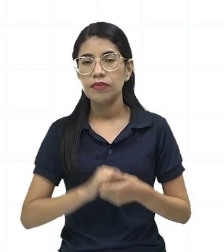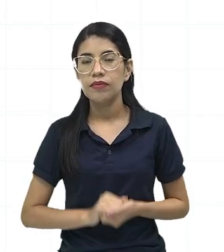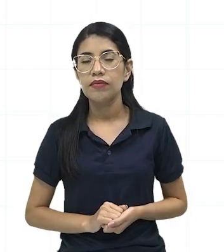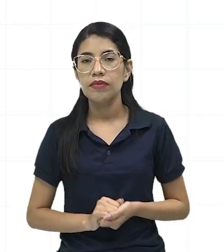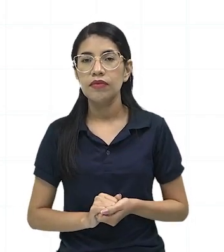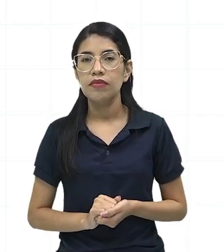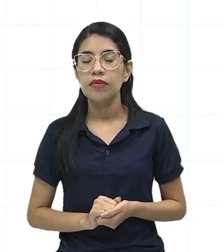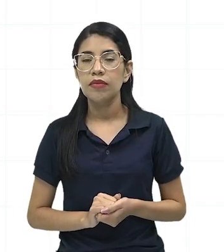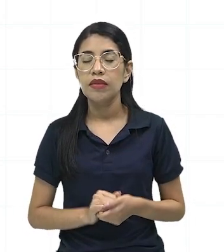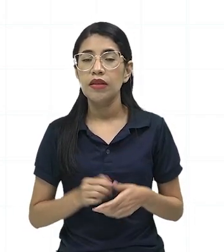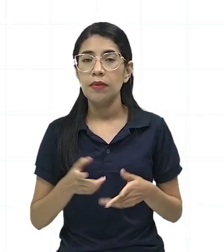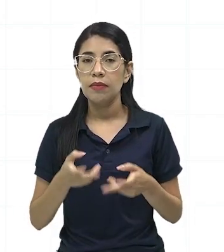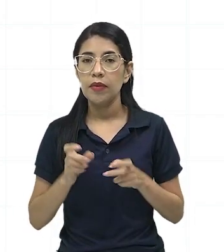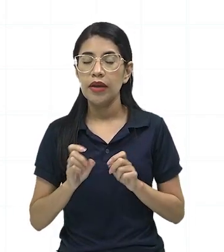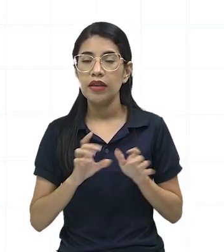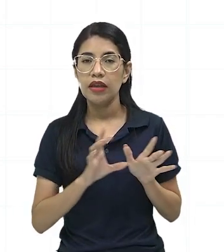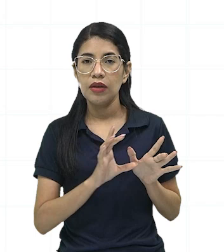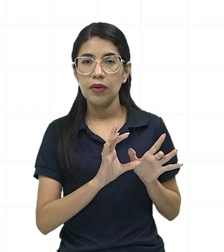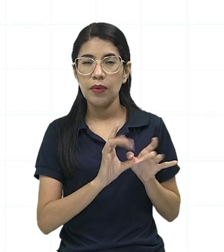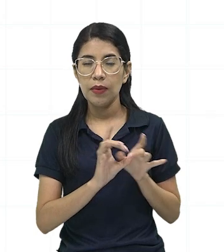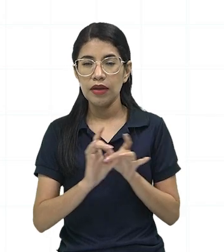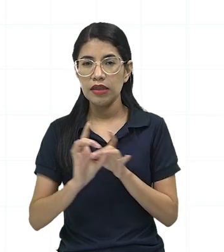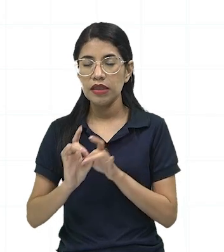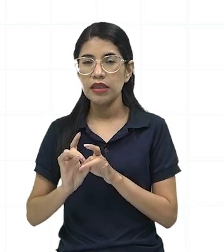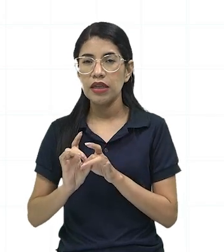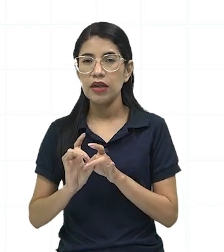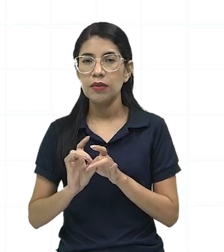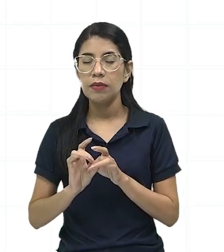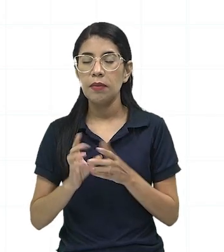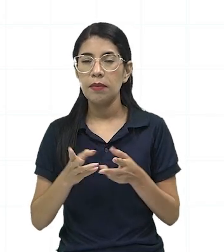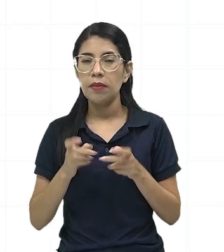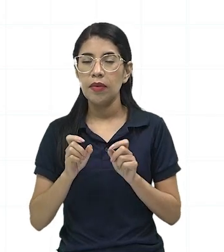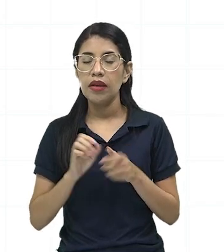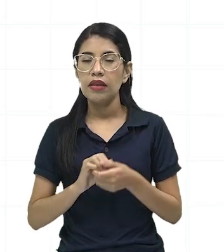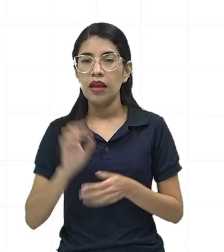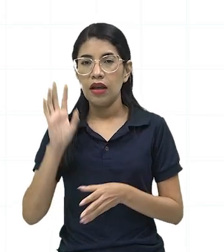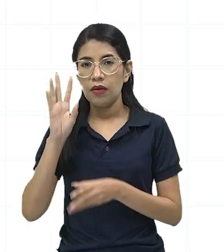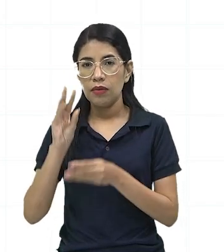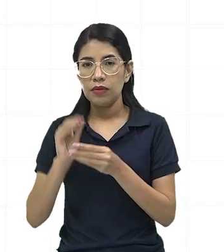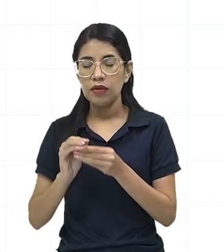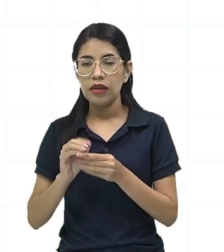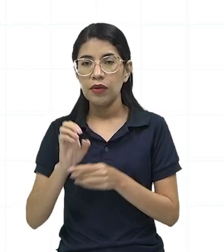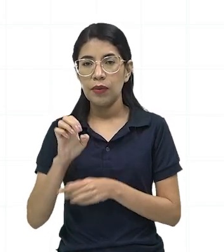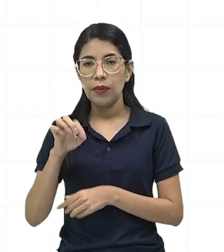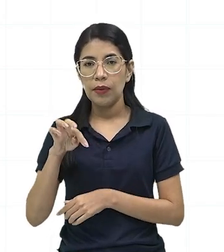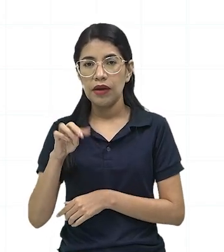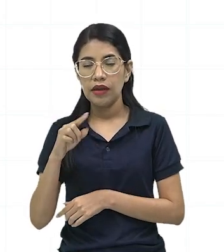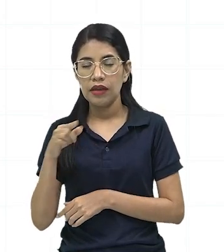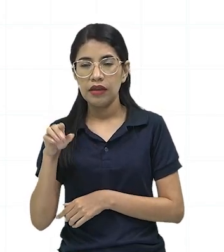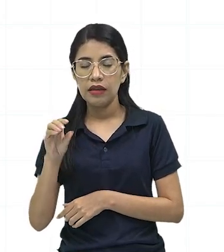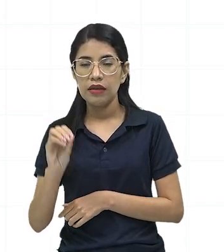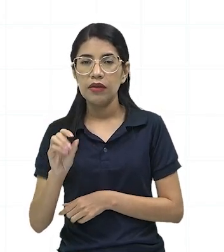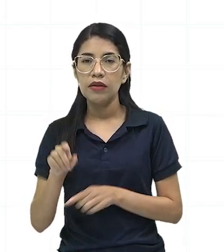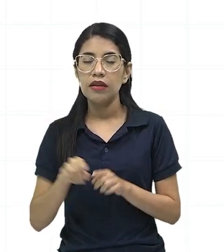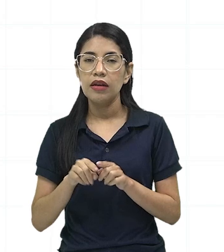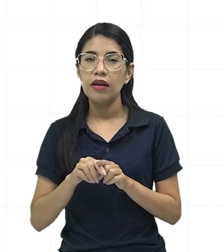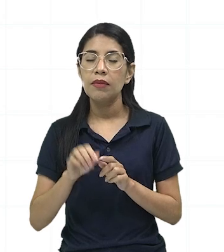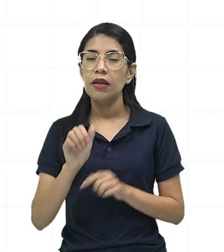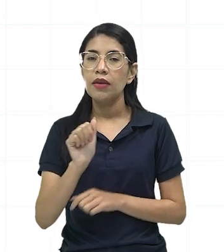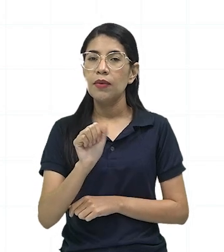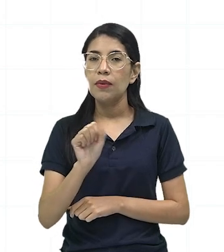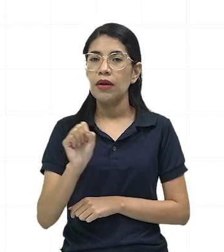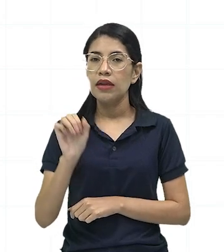a coesão quando falamos sobre costura, juntar essas partes, percebam que na nossa conclusão a gente tem ali o então, nós temos lá na sequência também o